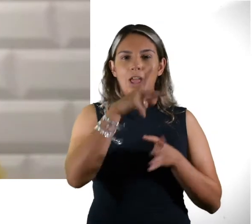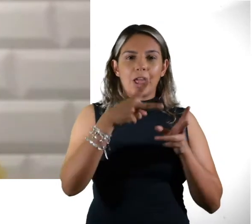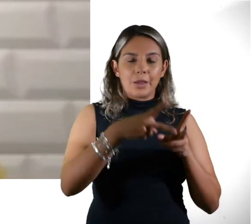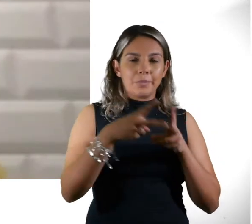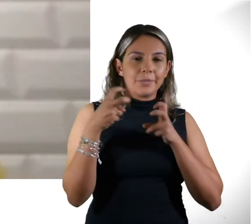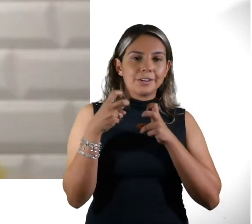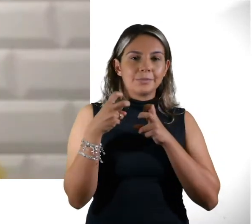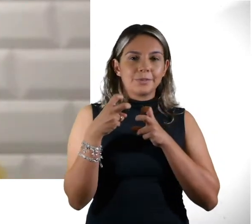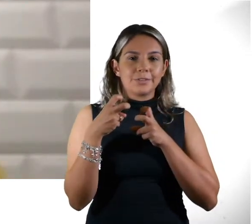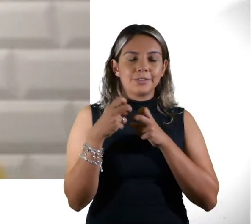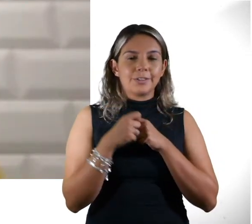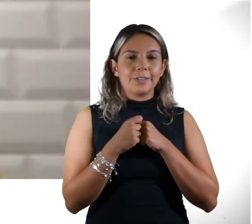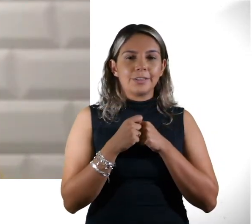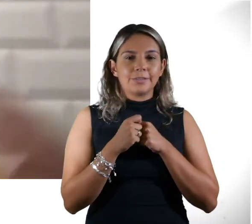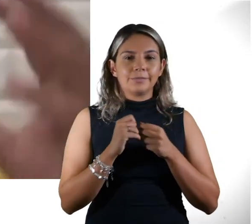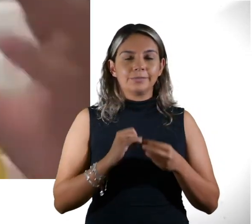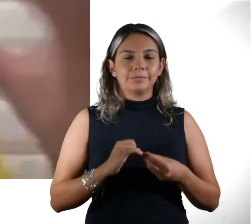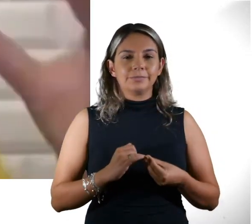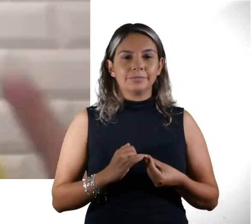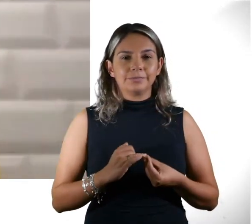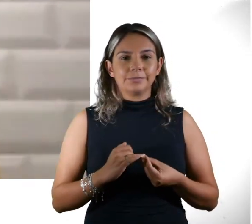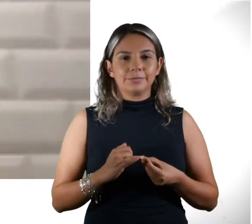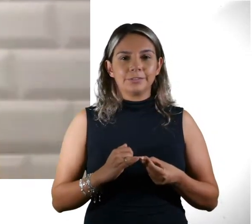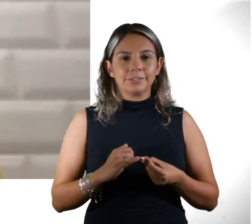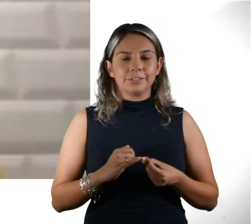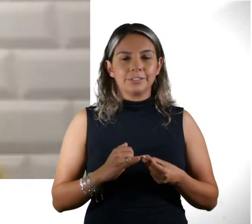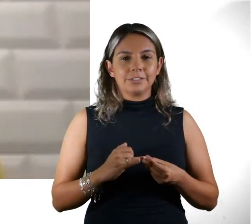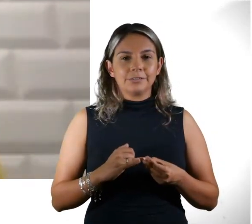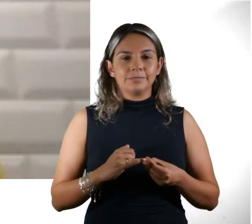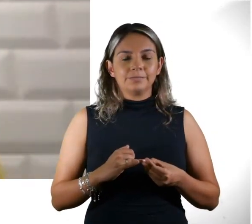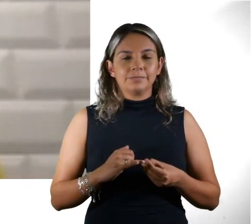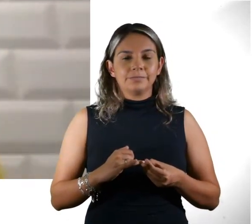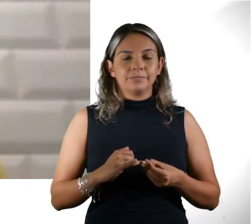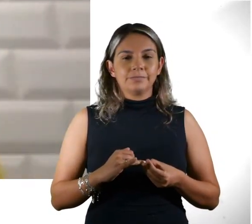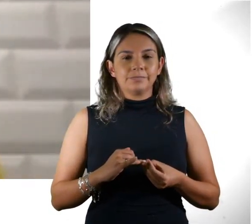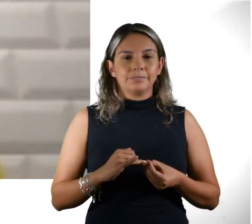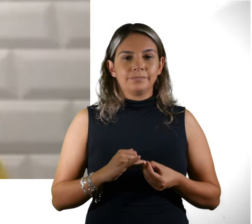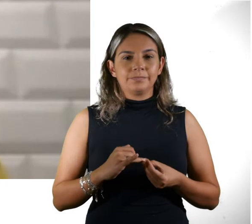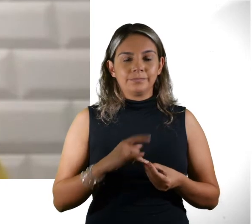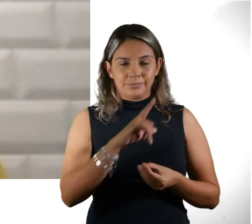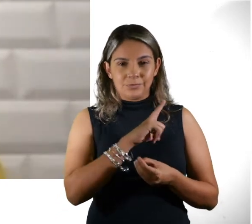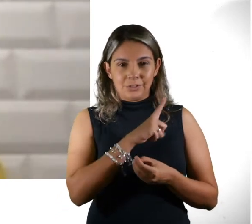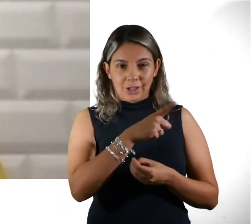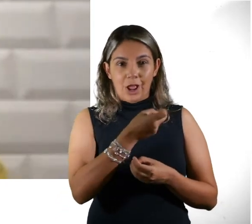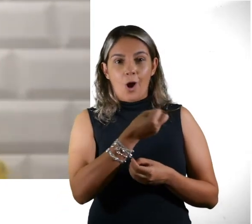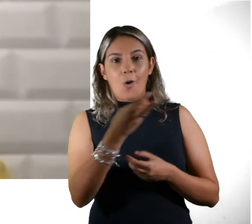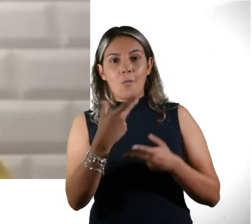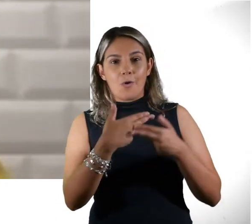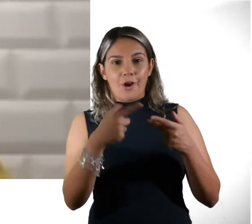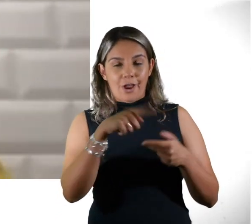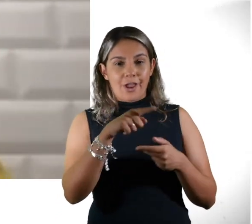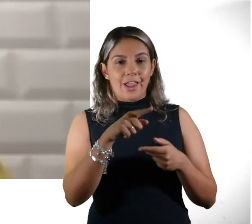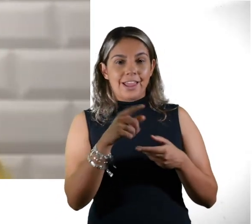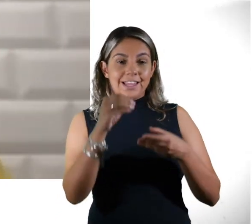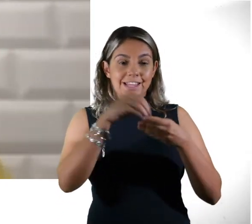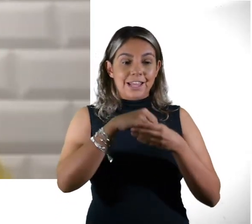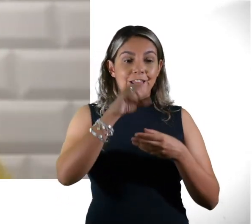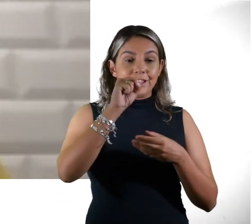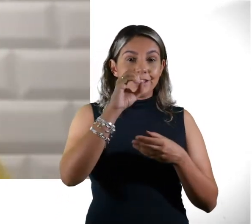isto, e nunca nenhum crítico apontou isto, mas ela tem alguma coisa da Sofia de